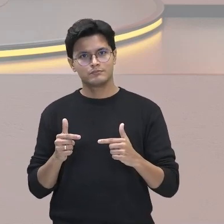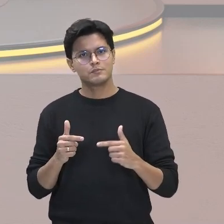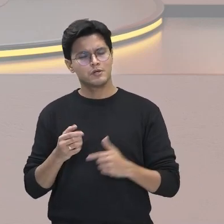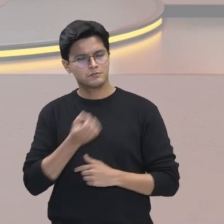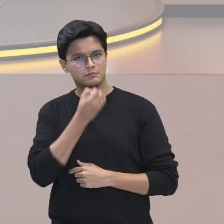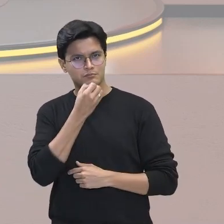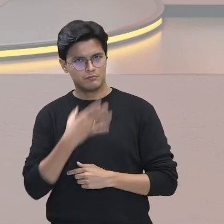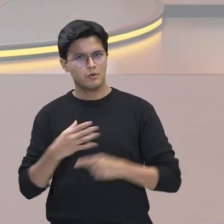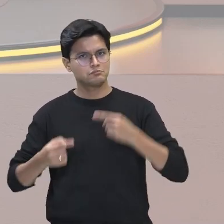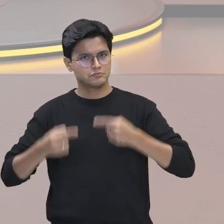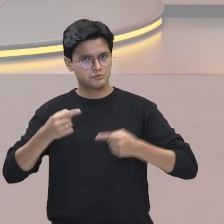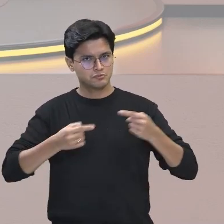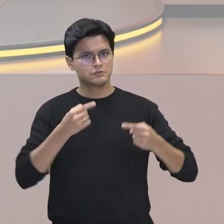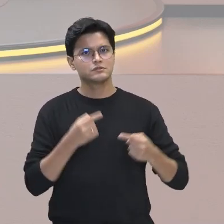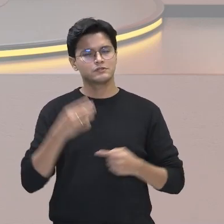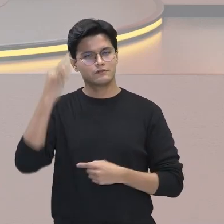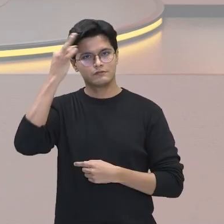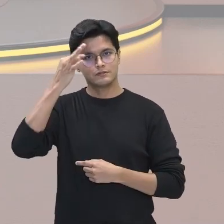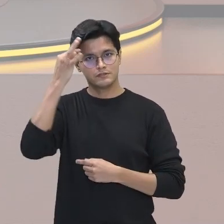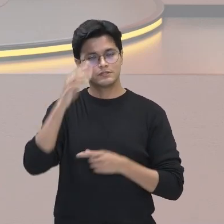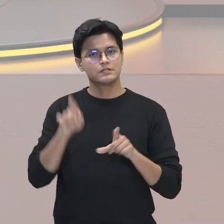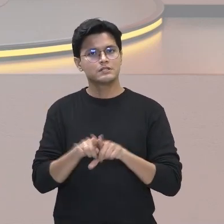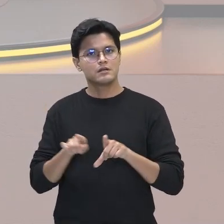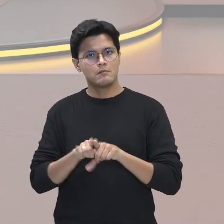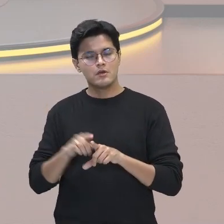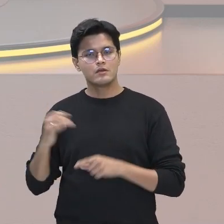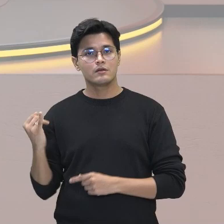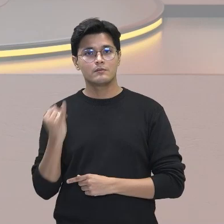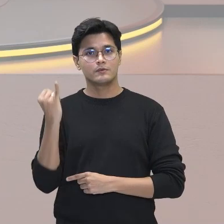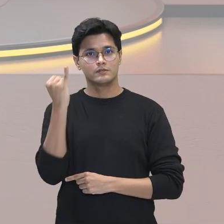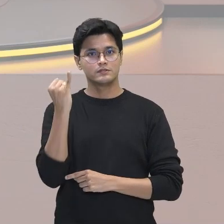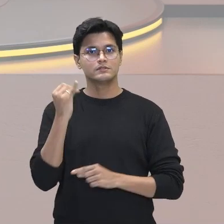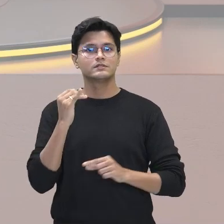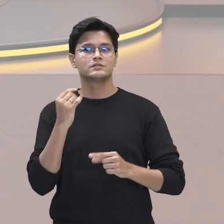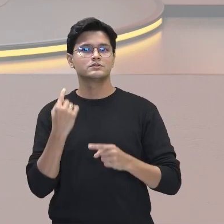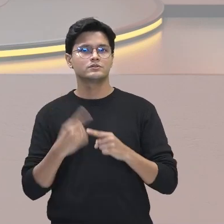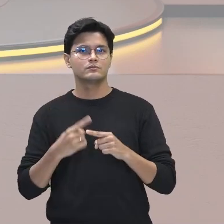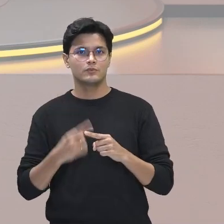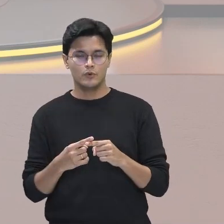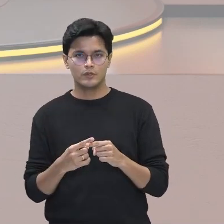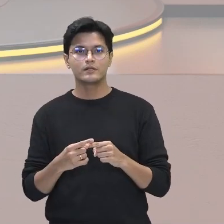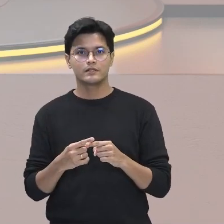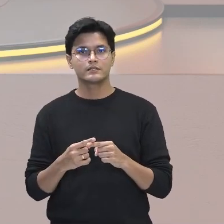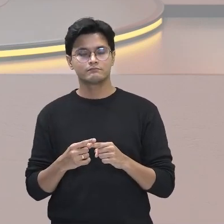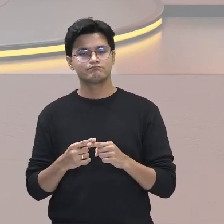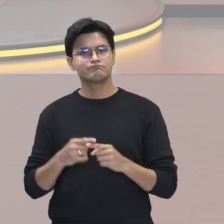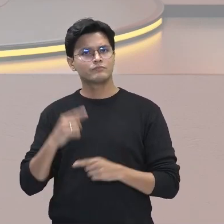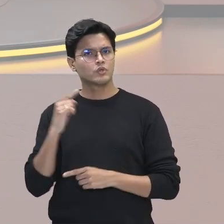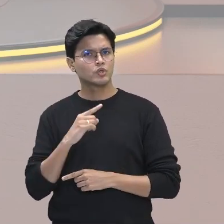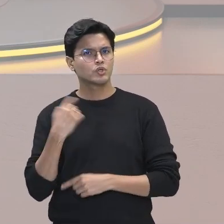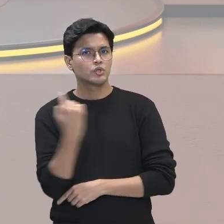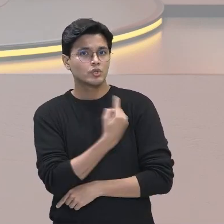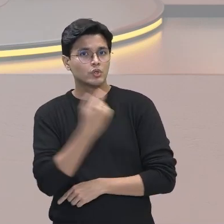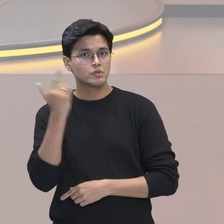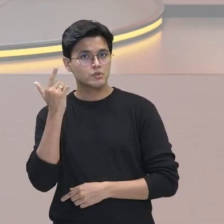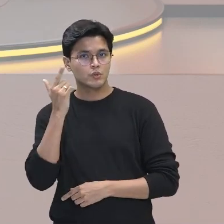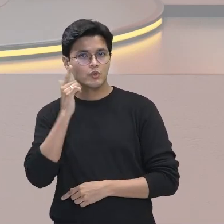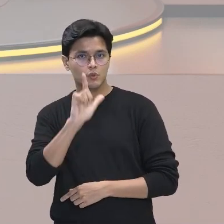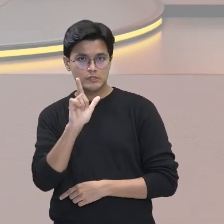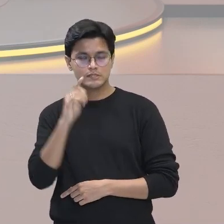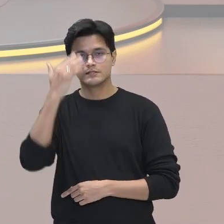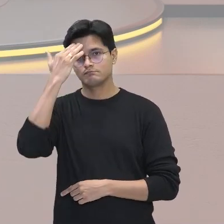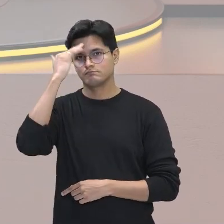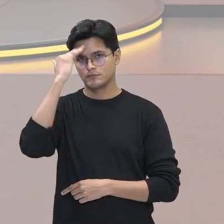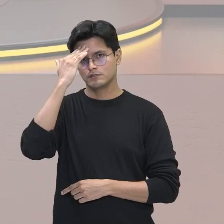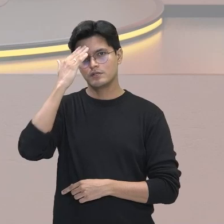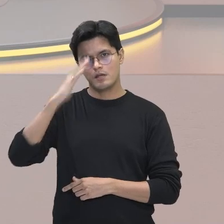não é verdade? E muito importante para quê? Para que a gente consiga não só, né, entender